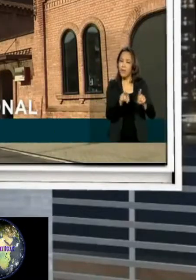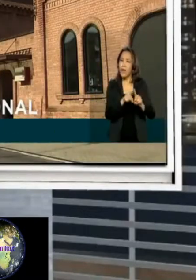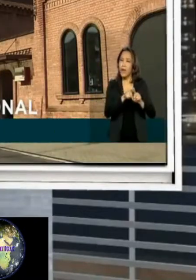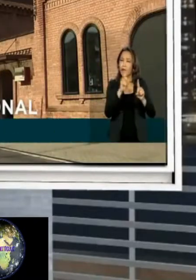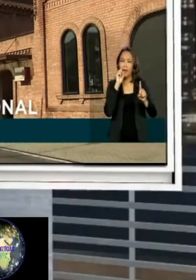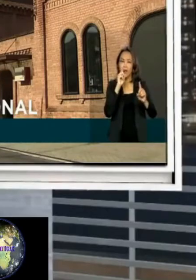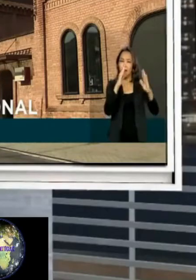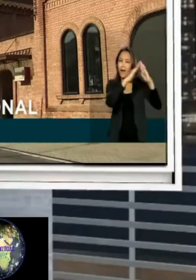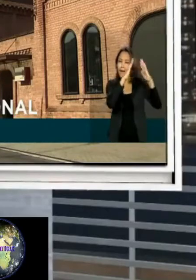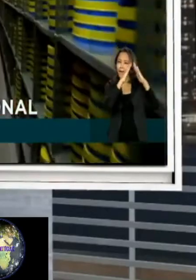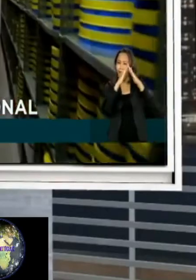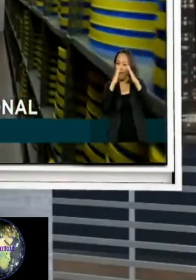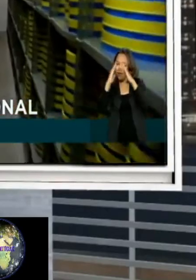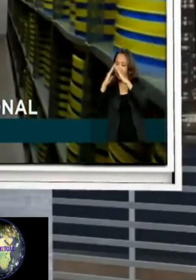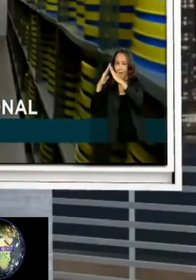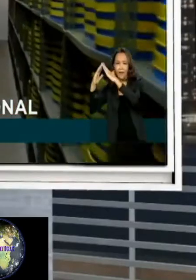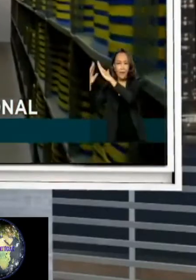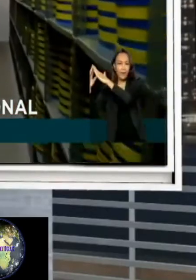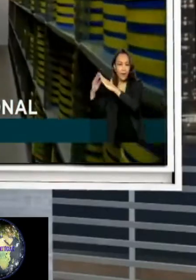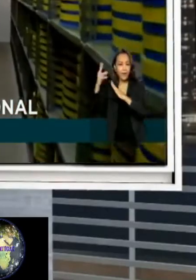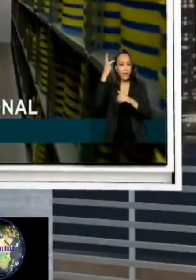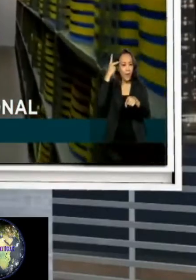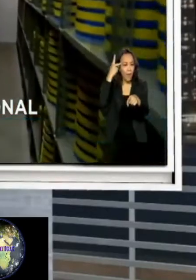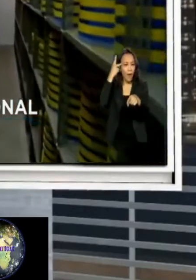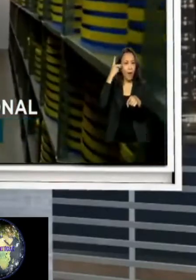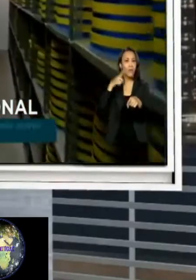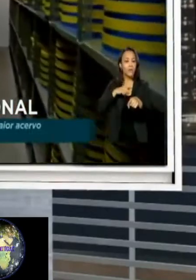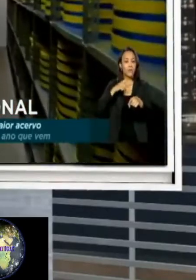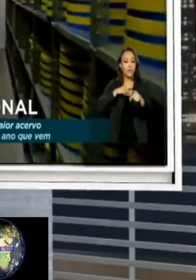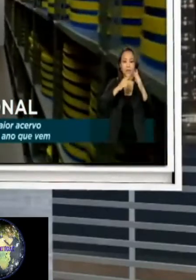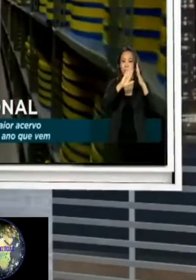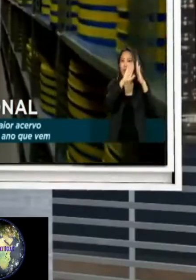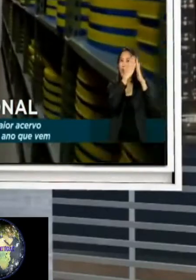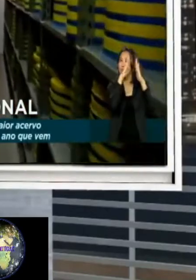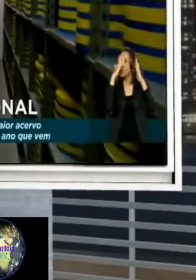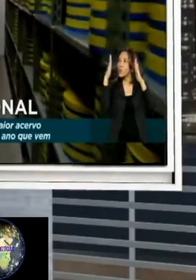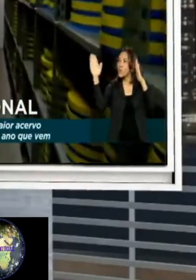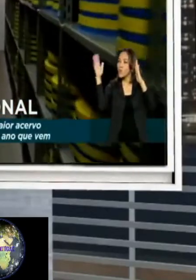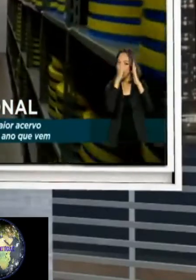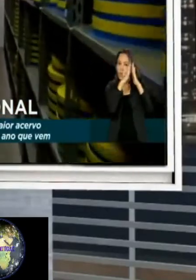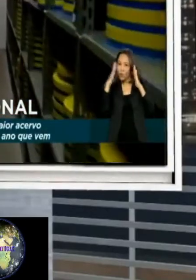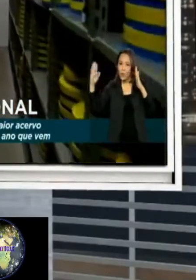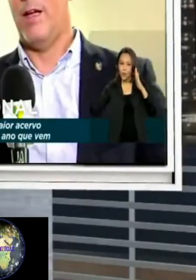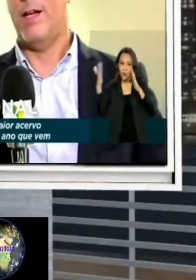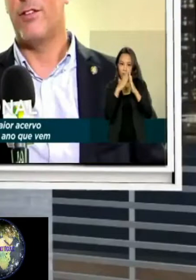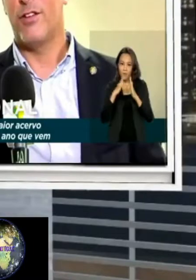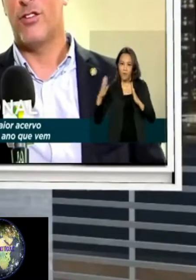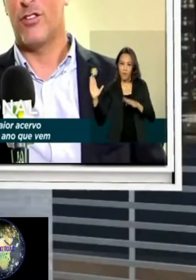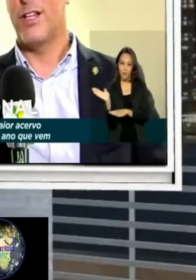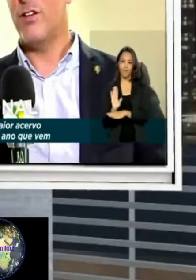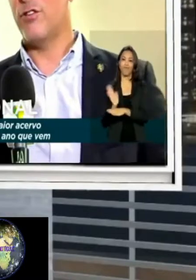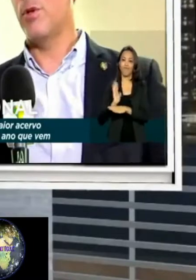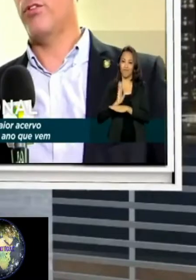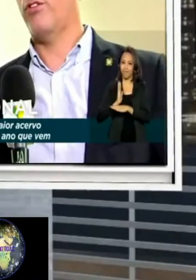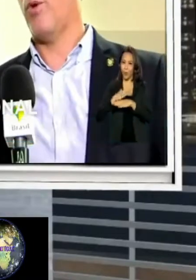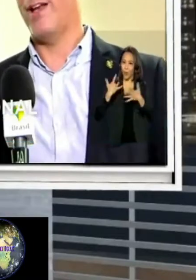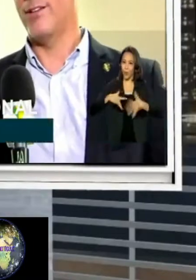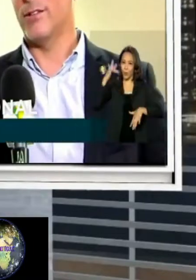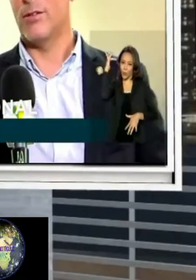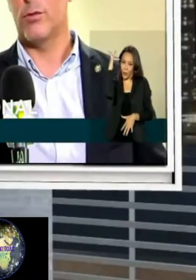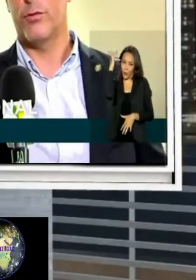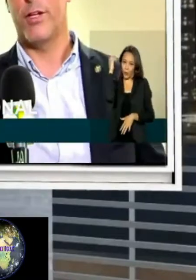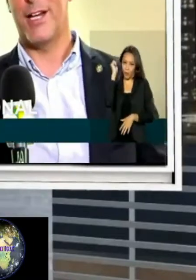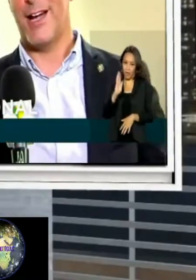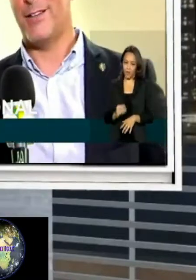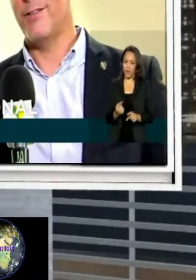também forma ali profissionais na área que envolve audiovisual, né? Conheça um pouco mais desse patrimônio observando